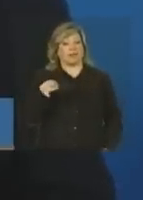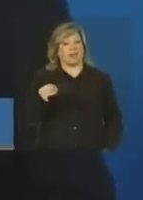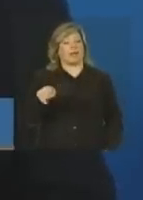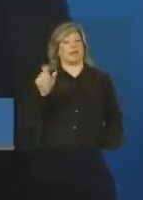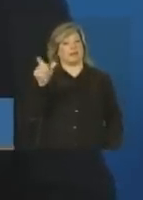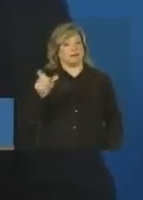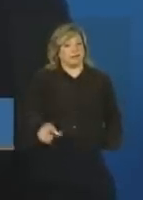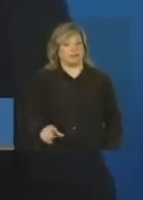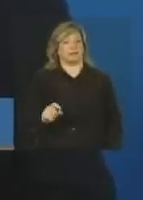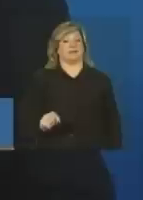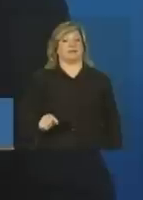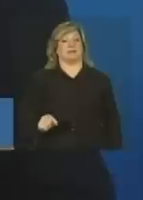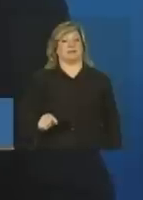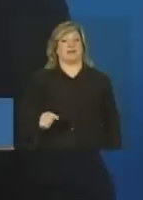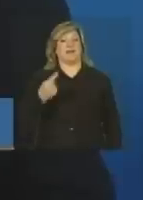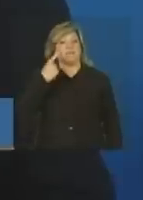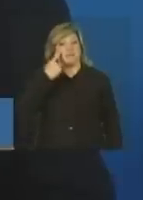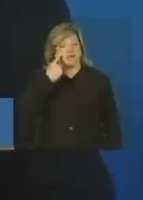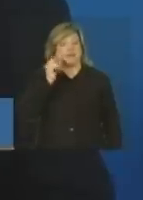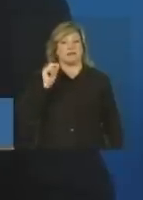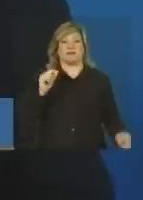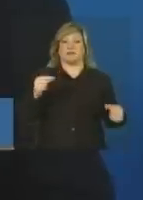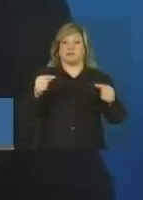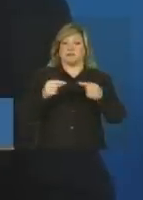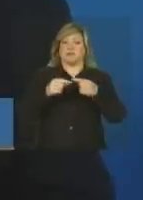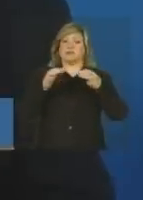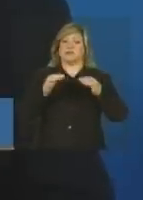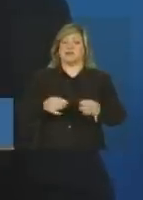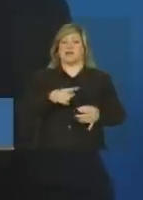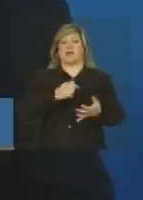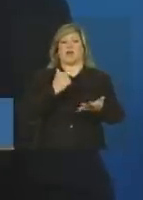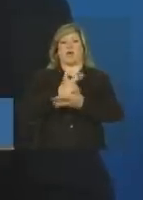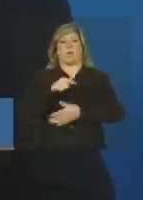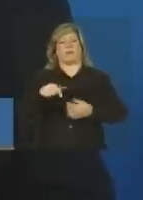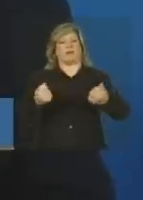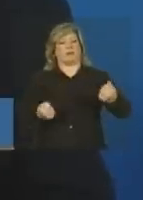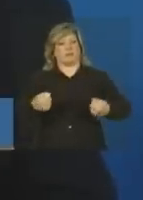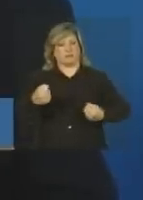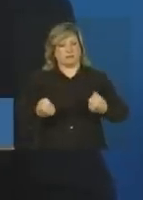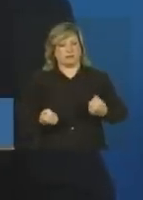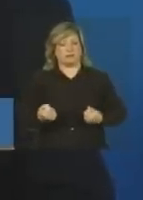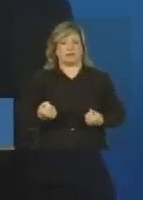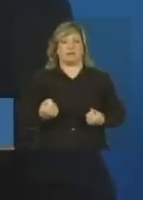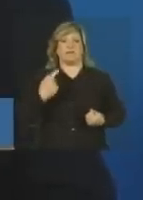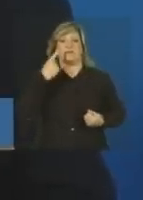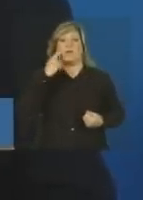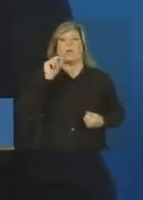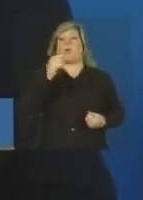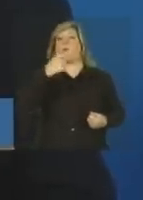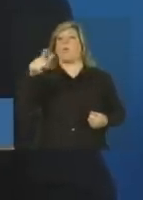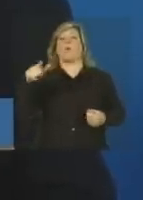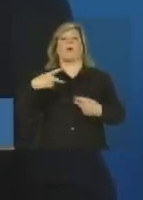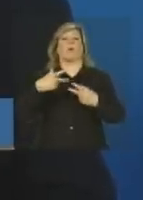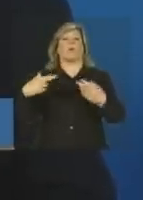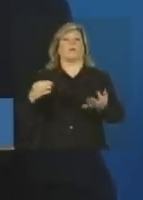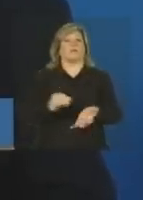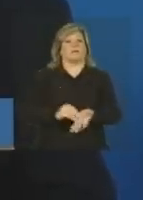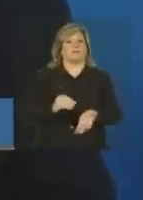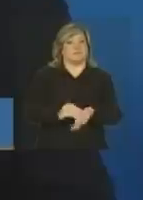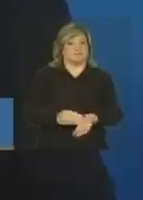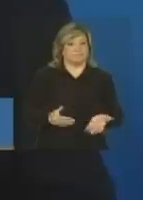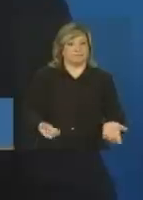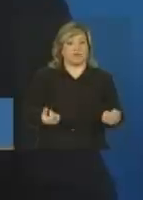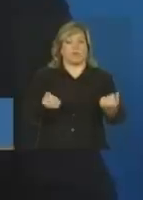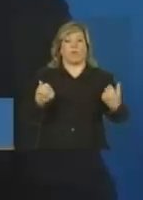ele veja se é conveniente ele comprar esse veículo em detrimento a